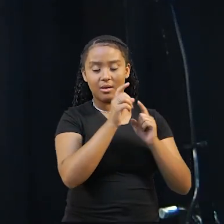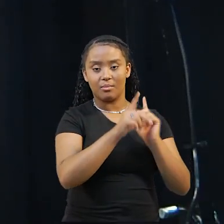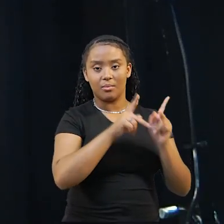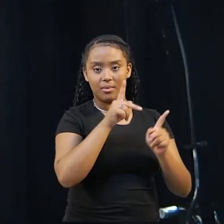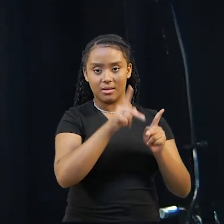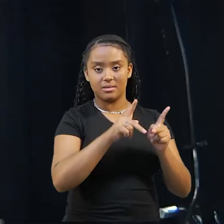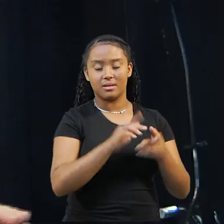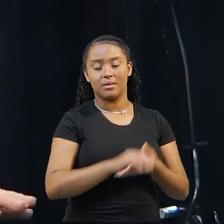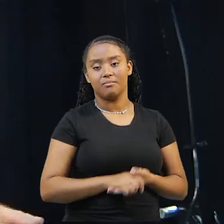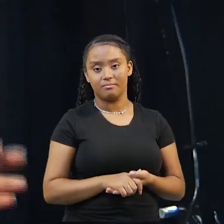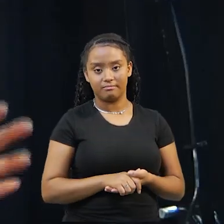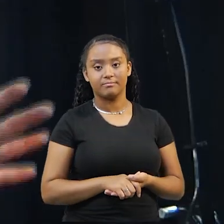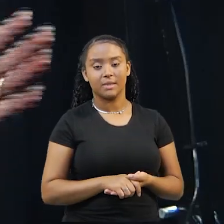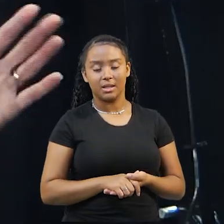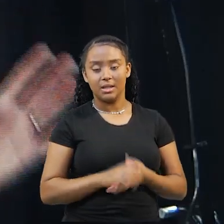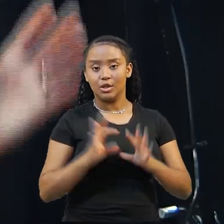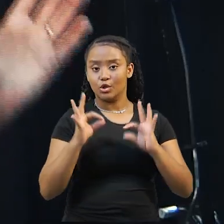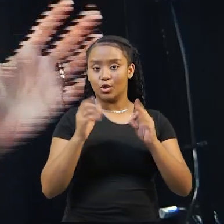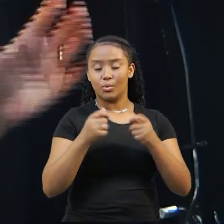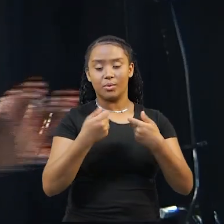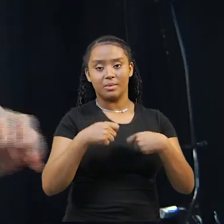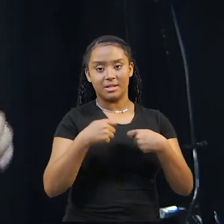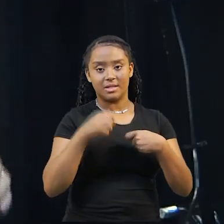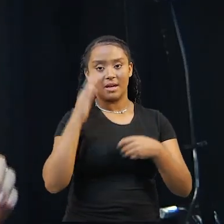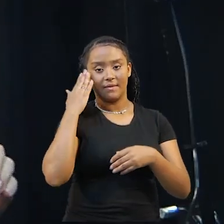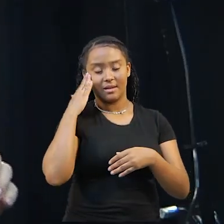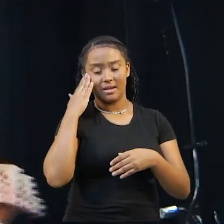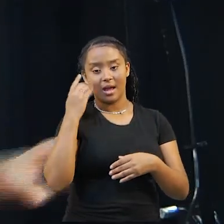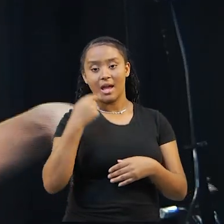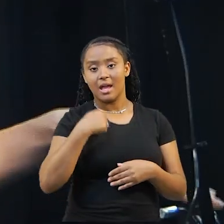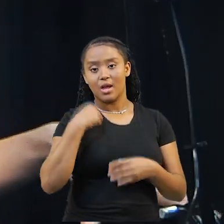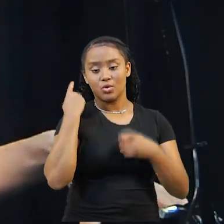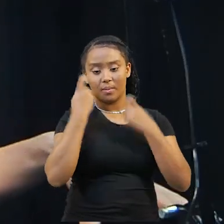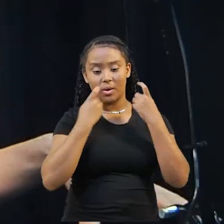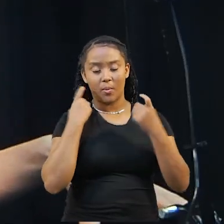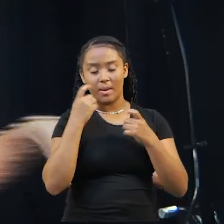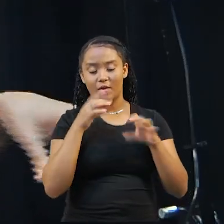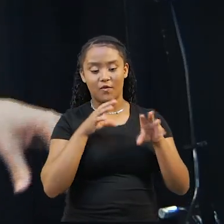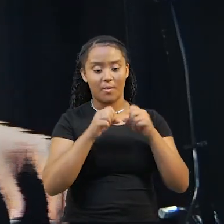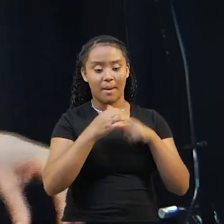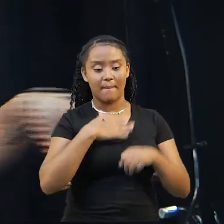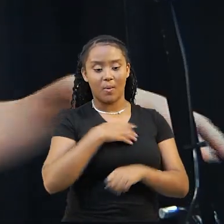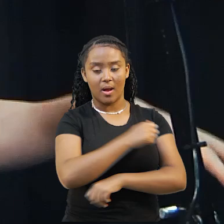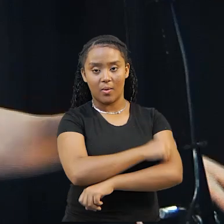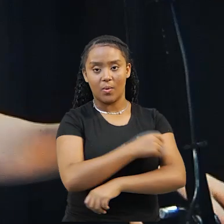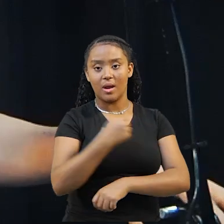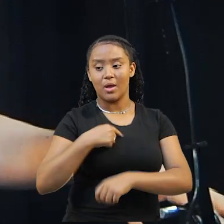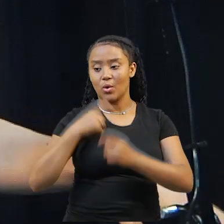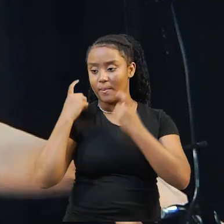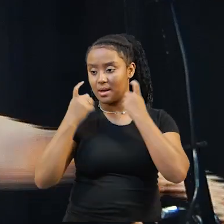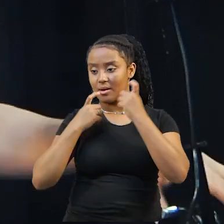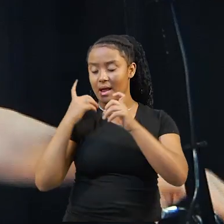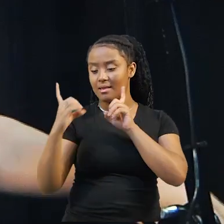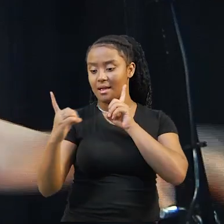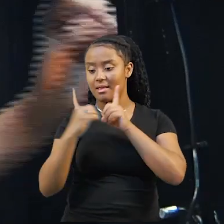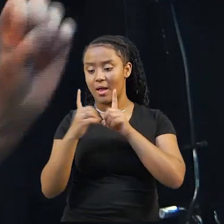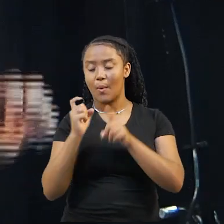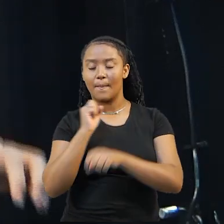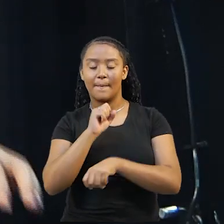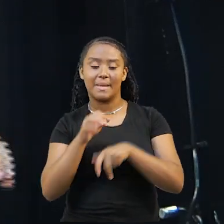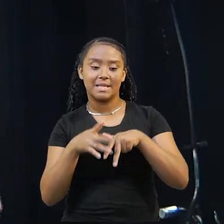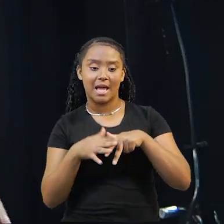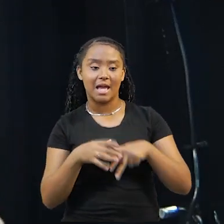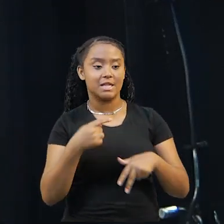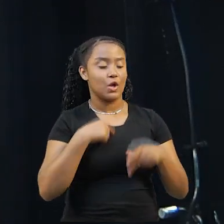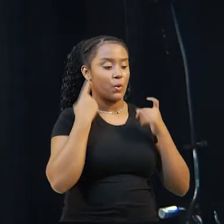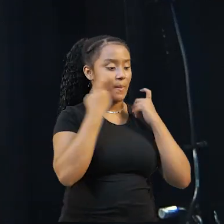população. Exatamente. Então, assim, foi fazer todo mundo entender. Tá, eu estou preocupado em formar o meu aluno, eu estou preocupado em atender o paciente que vai